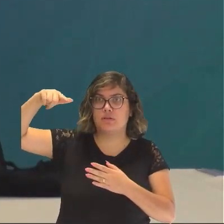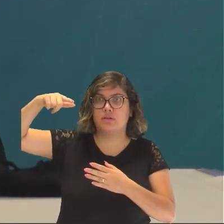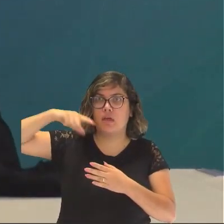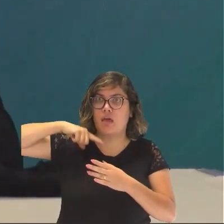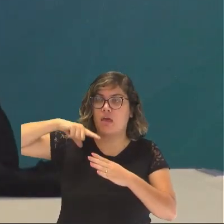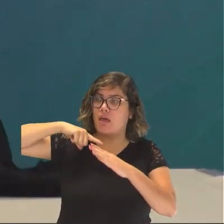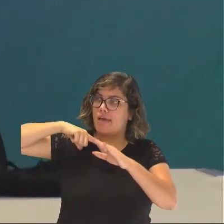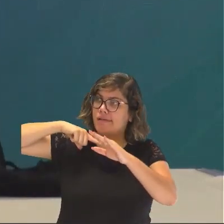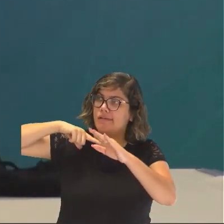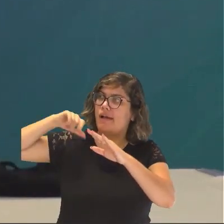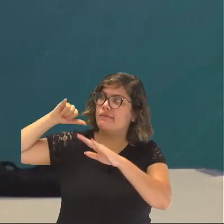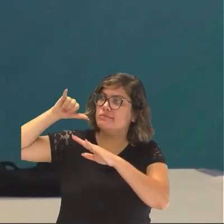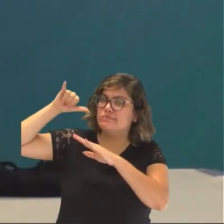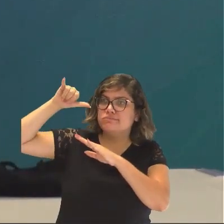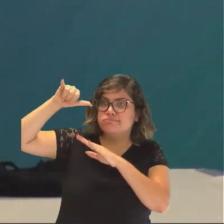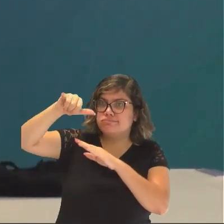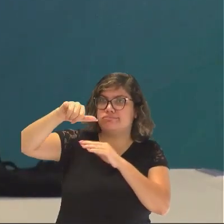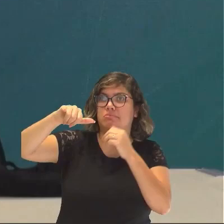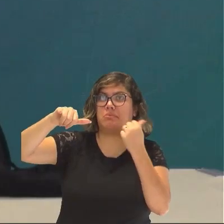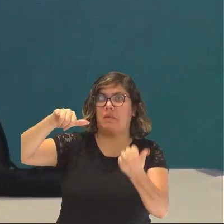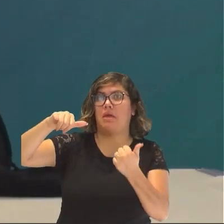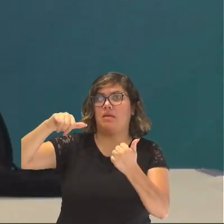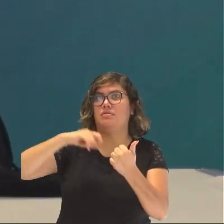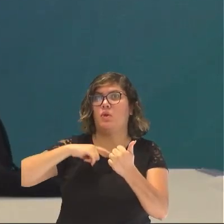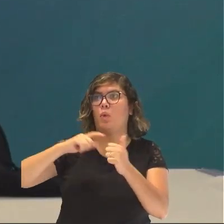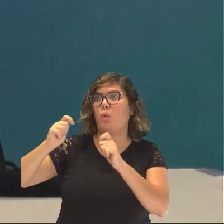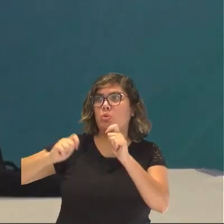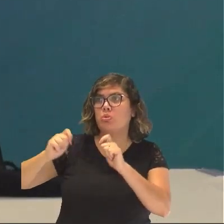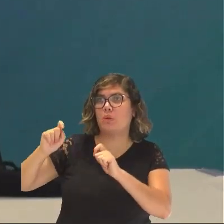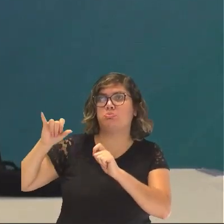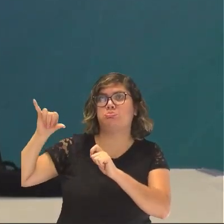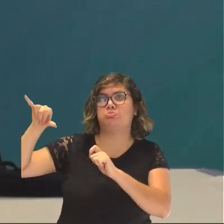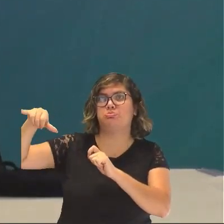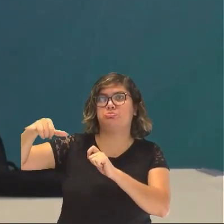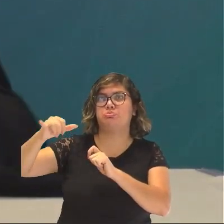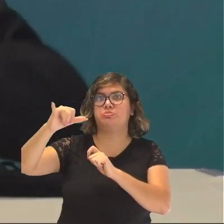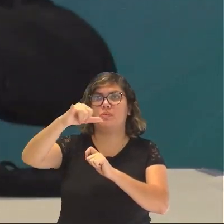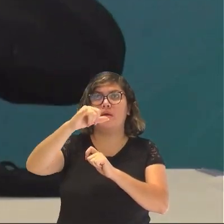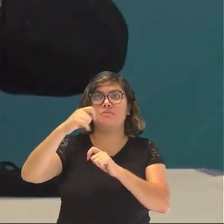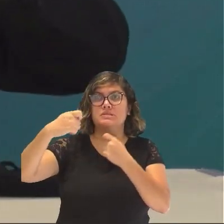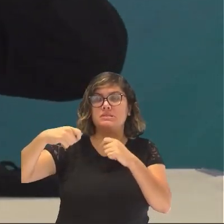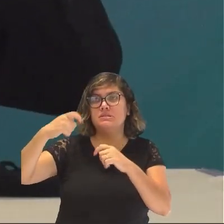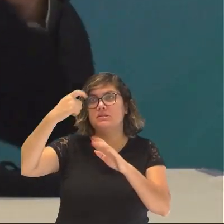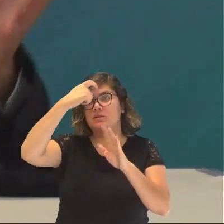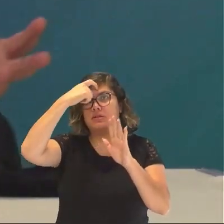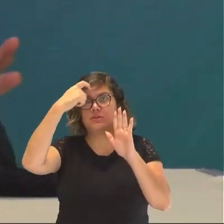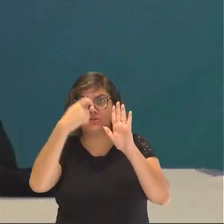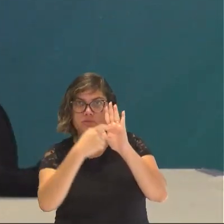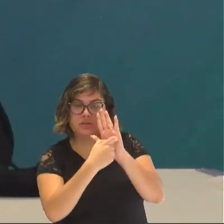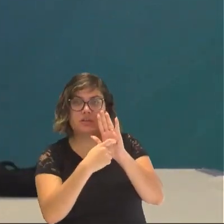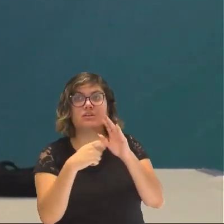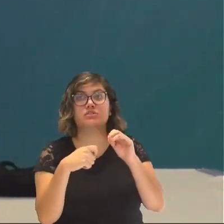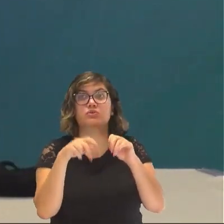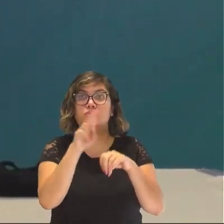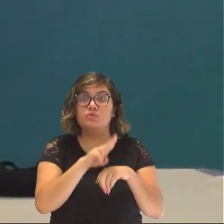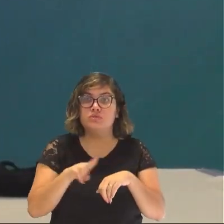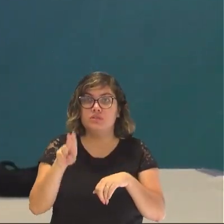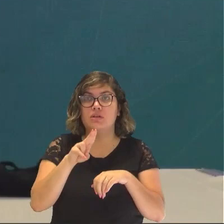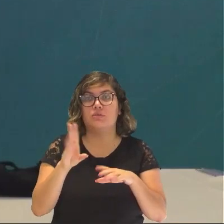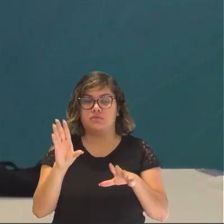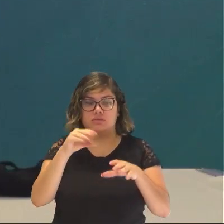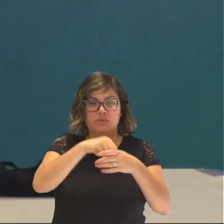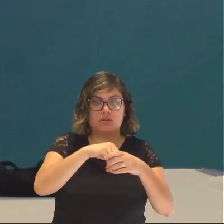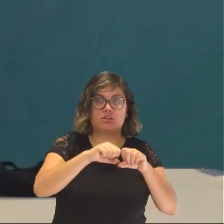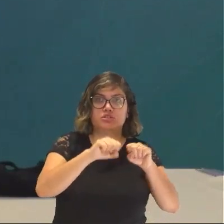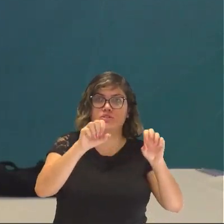e bem, manter um controle de tráfego aéreo, a gente tem que ter tanta inteligência artificial, a gente está usando esse conhecimento para um software que